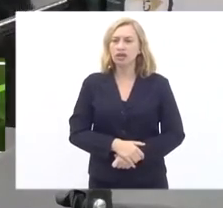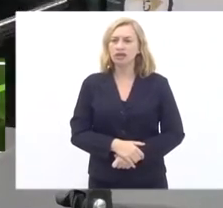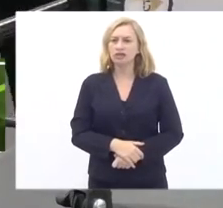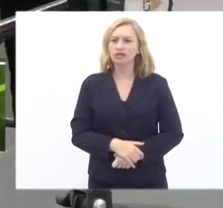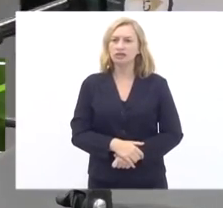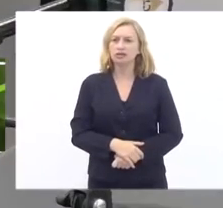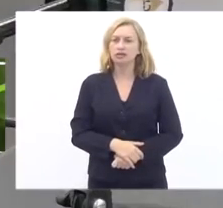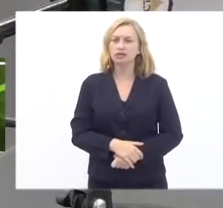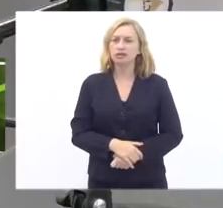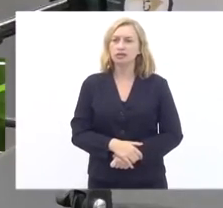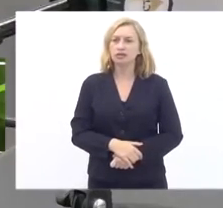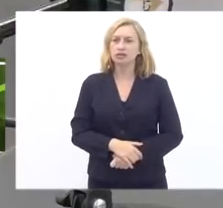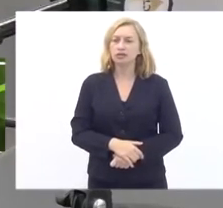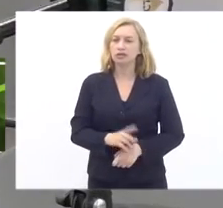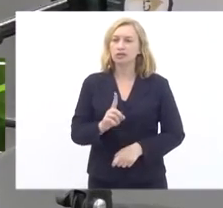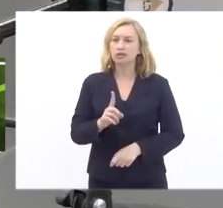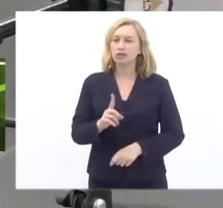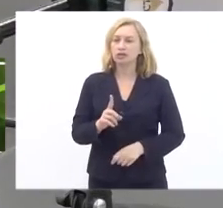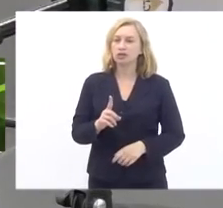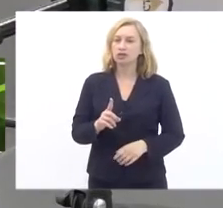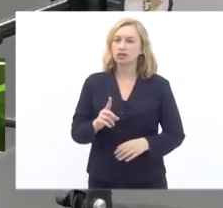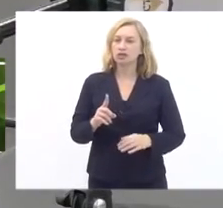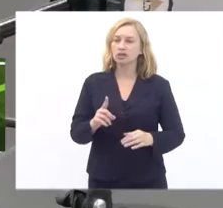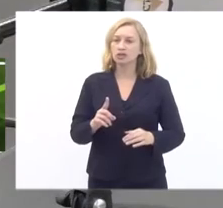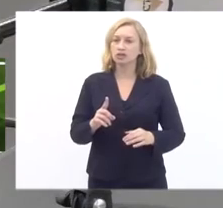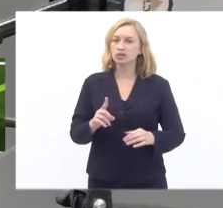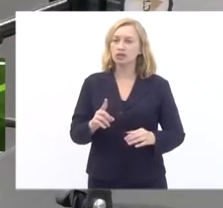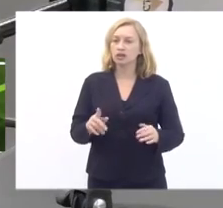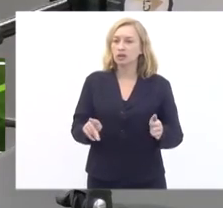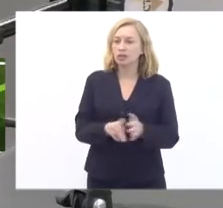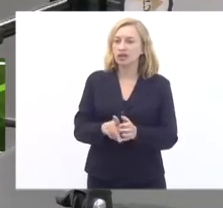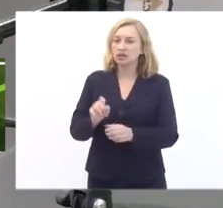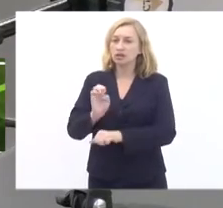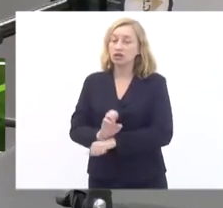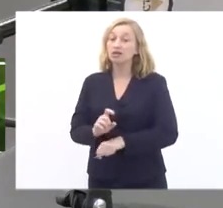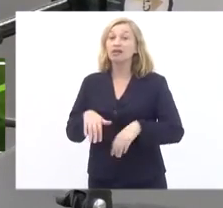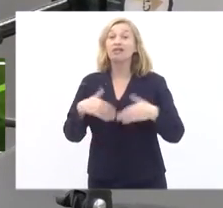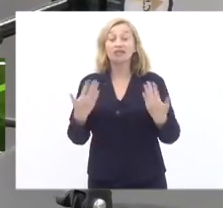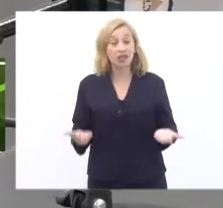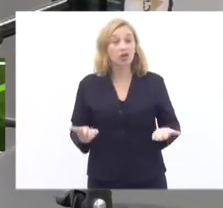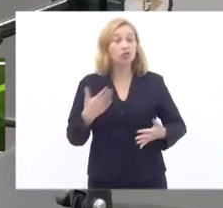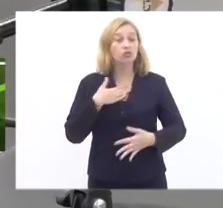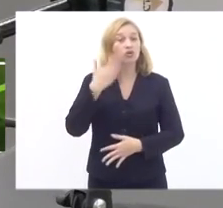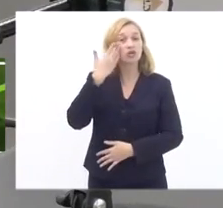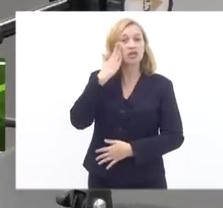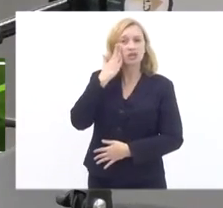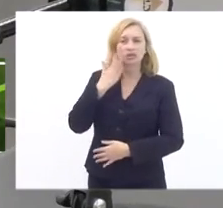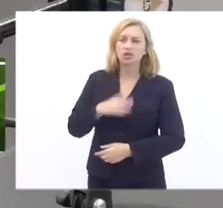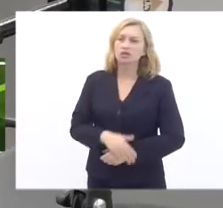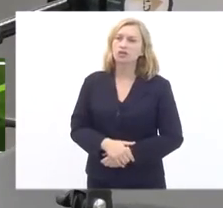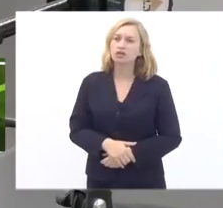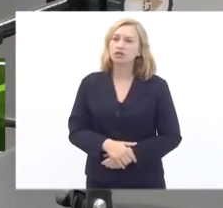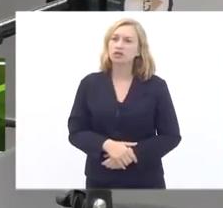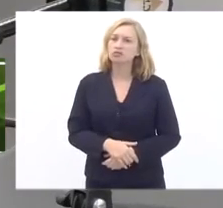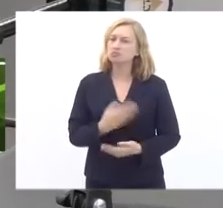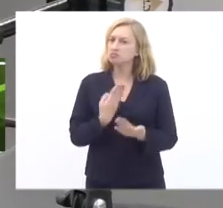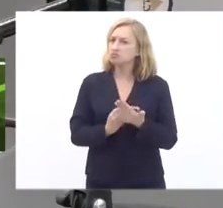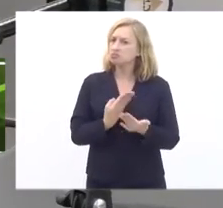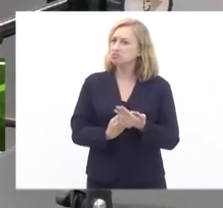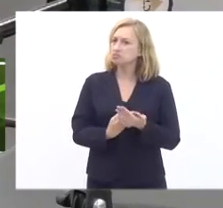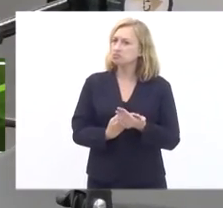que ele não esteja subordinado ao Estado. Então, no meu entendimento, esses